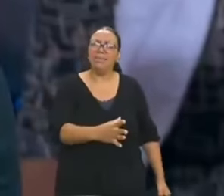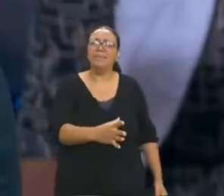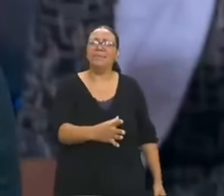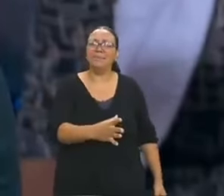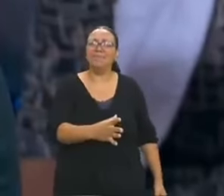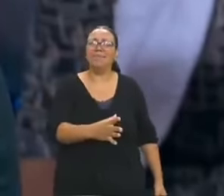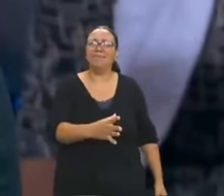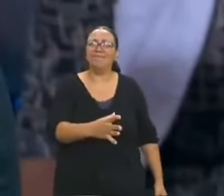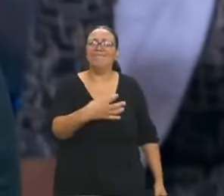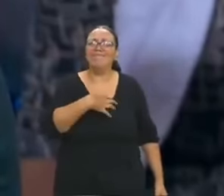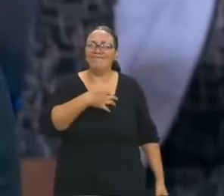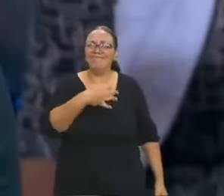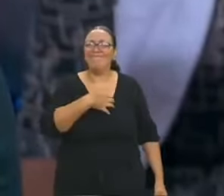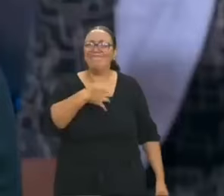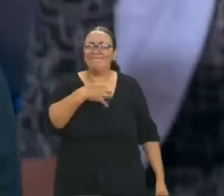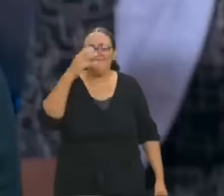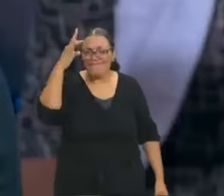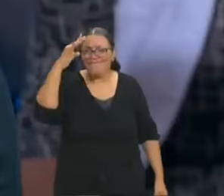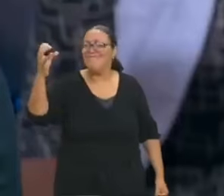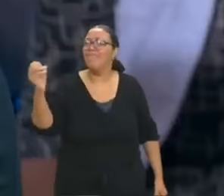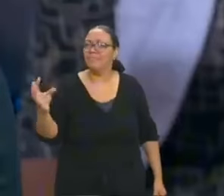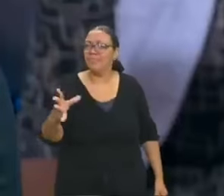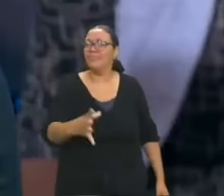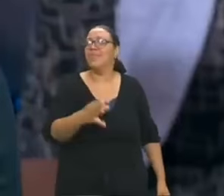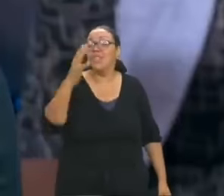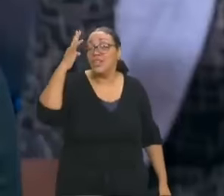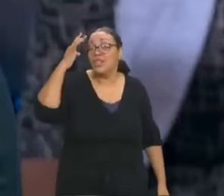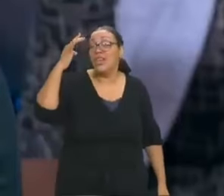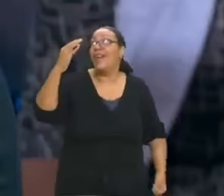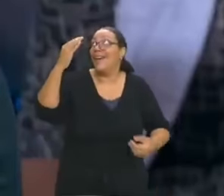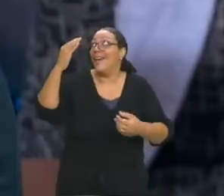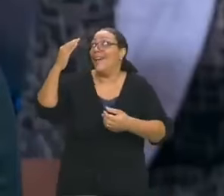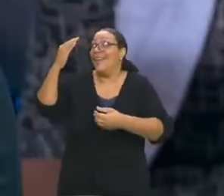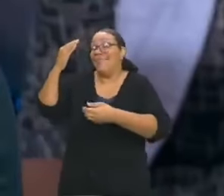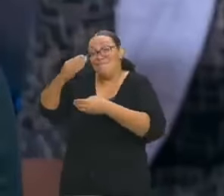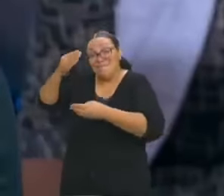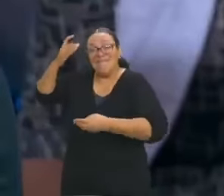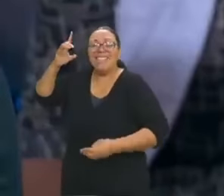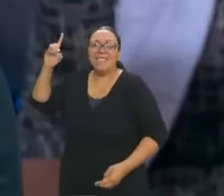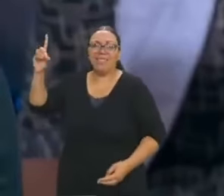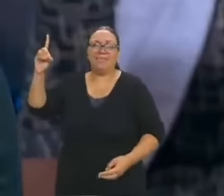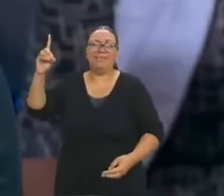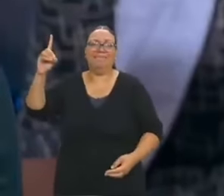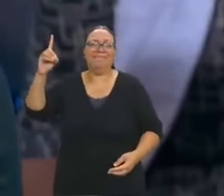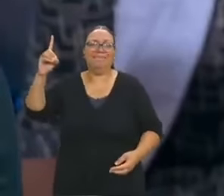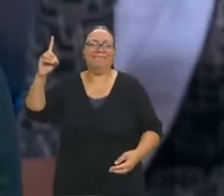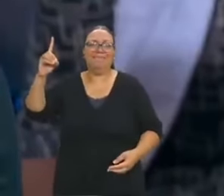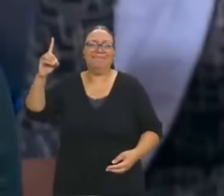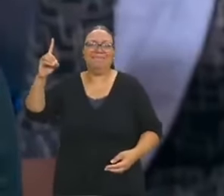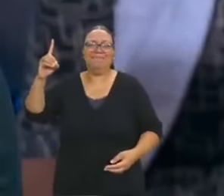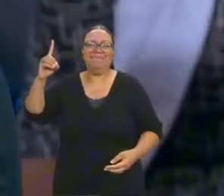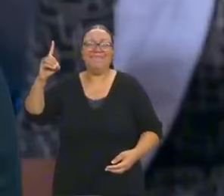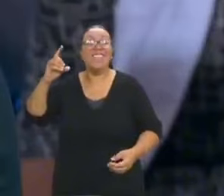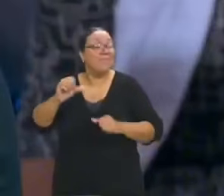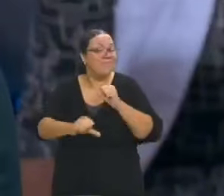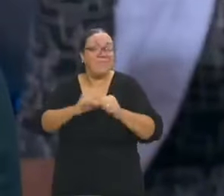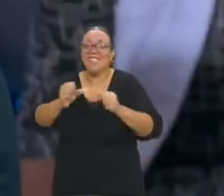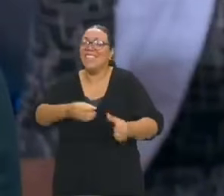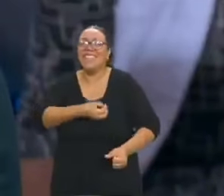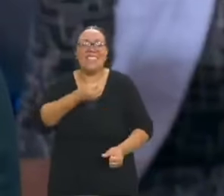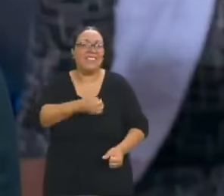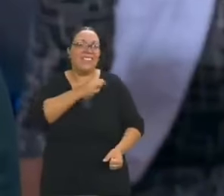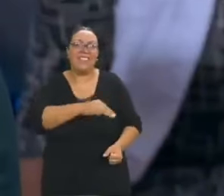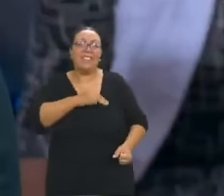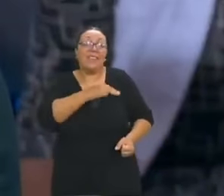um novo motivo para sonhar e sonhar na presença dele, né? E o impacto dos voluntários ali, que foi muito